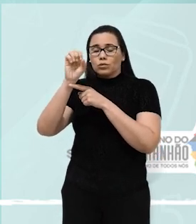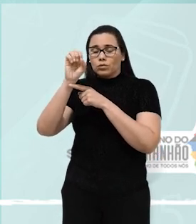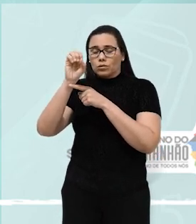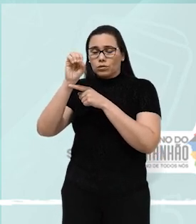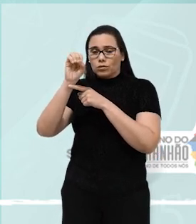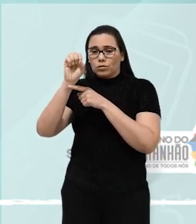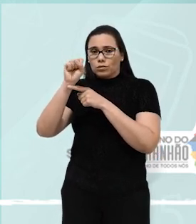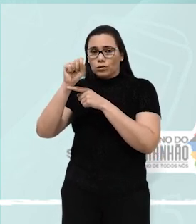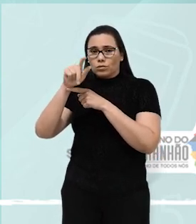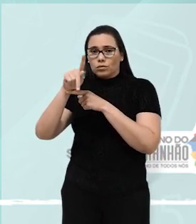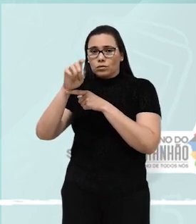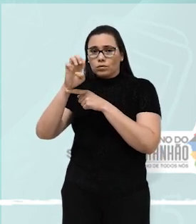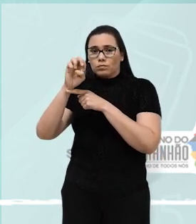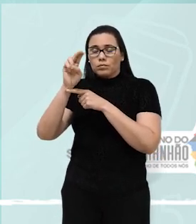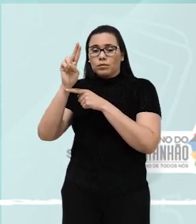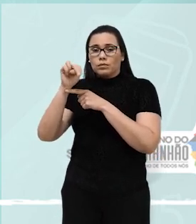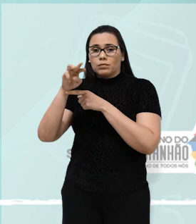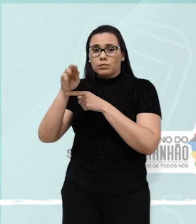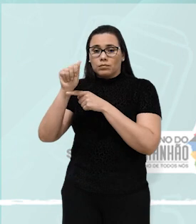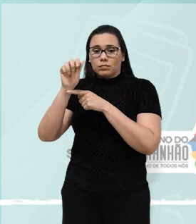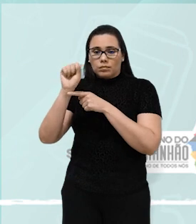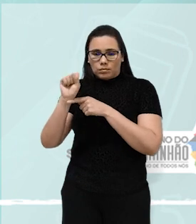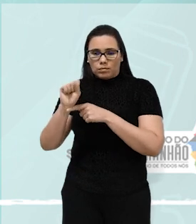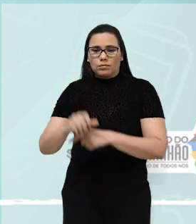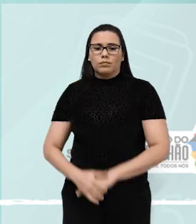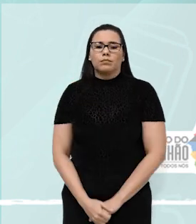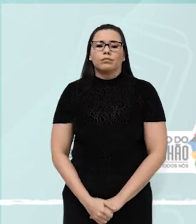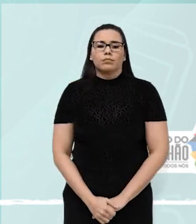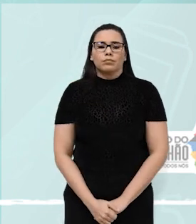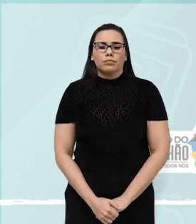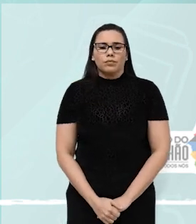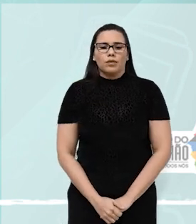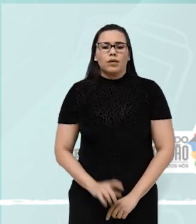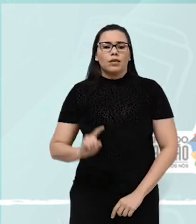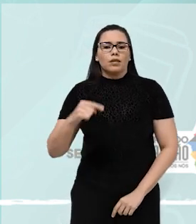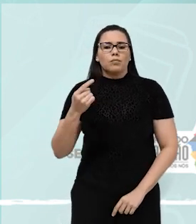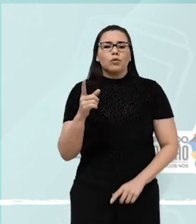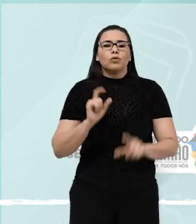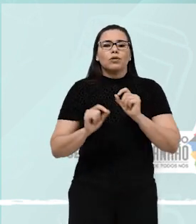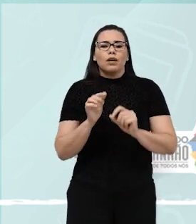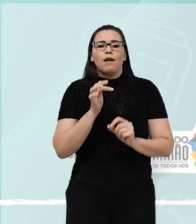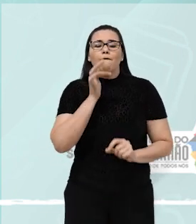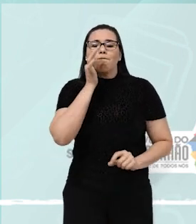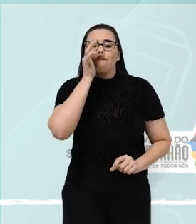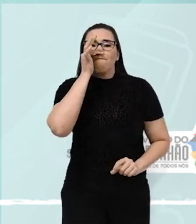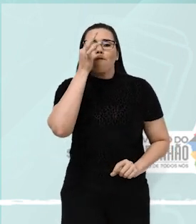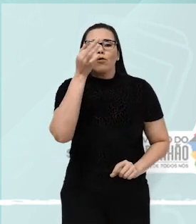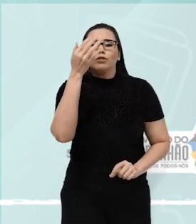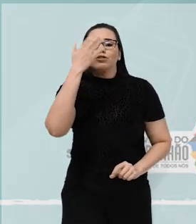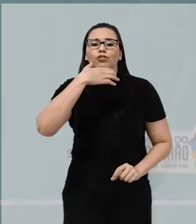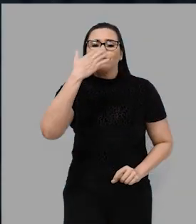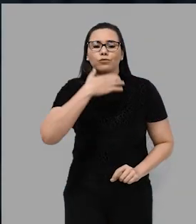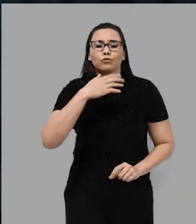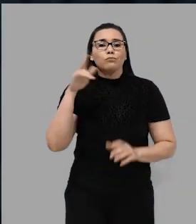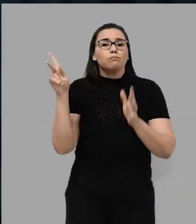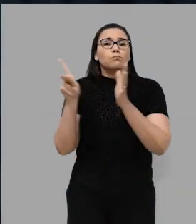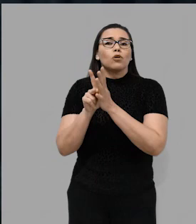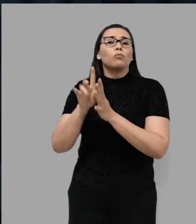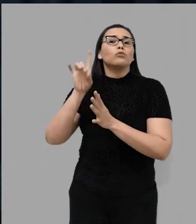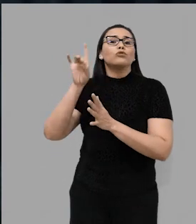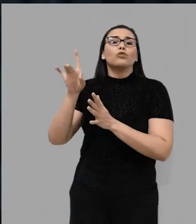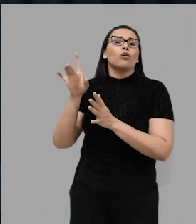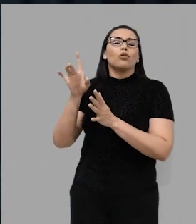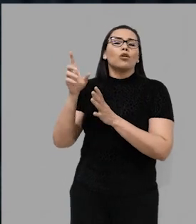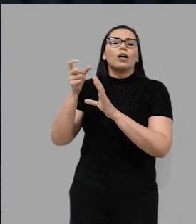desse grupo aqui, que são as angiospermas. Então, essa é a maneira da gente interpretar uma